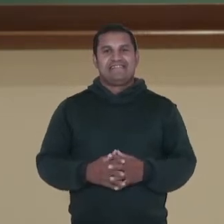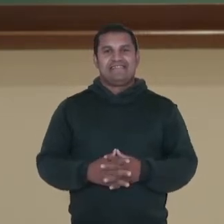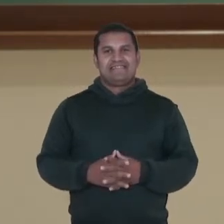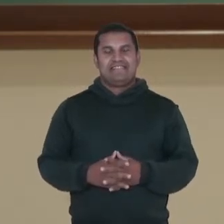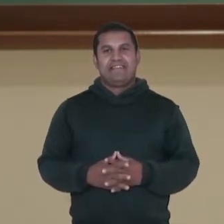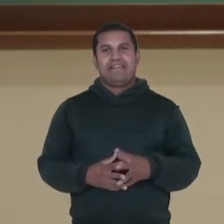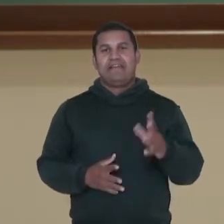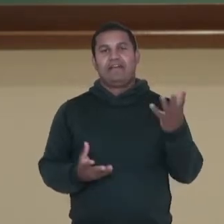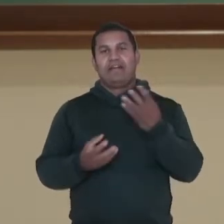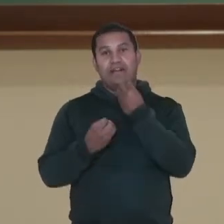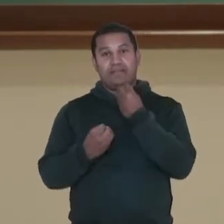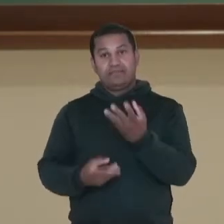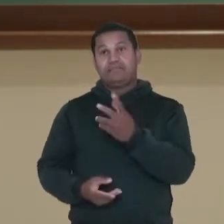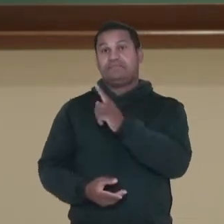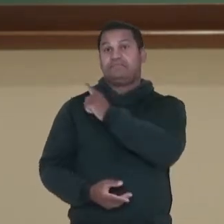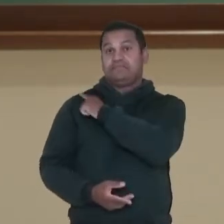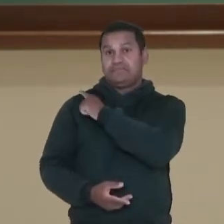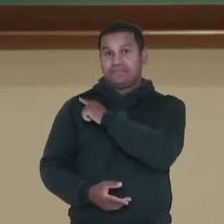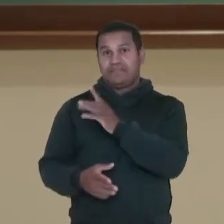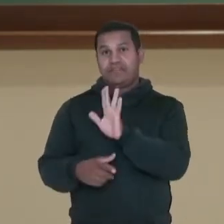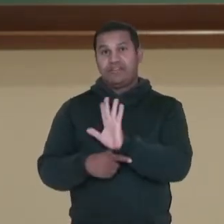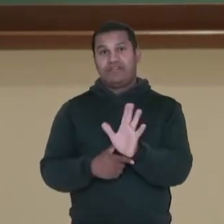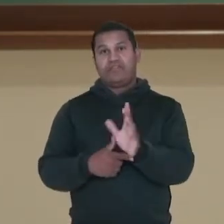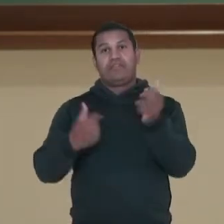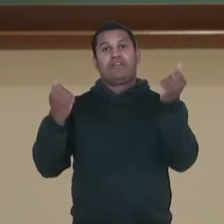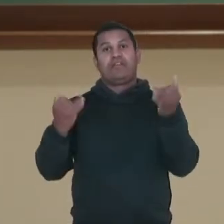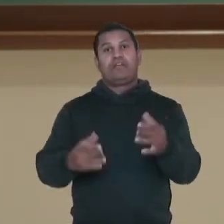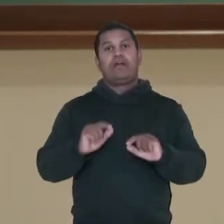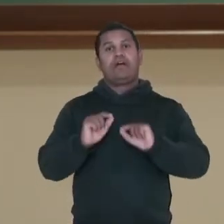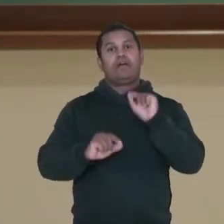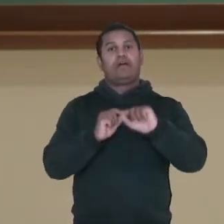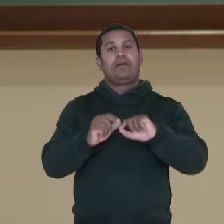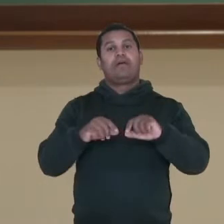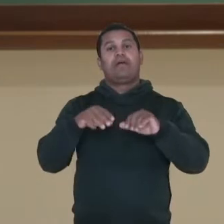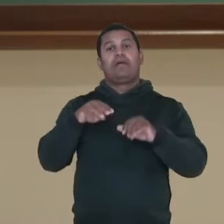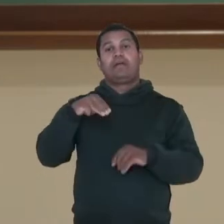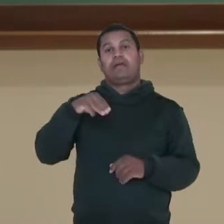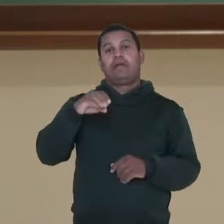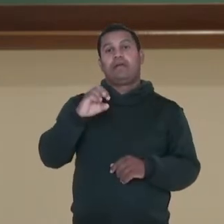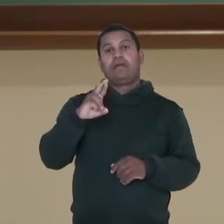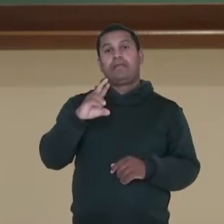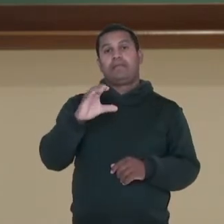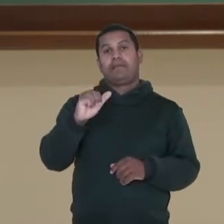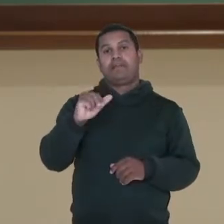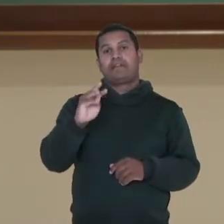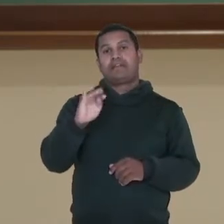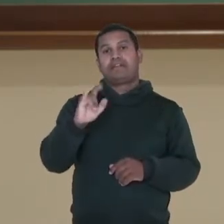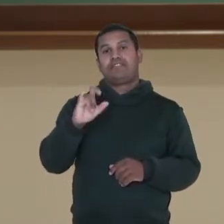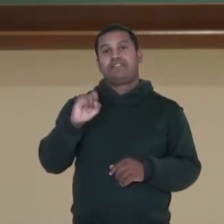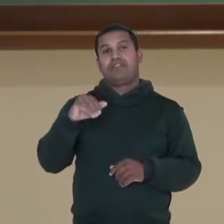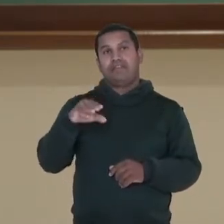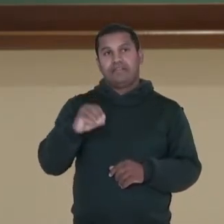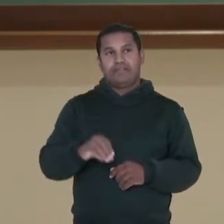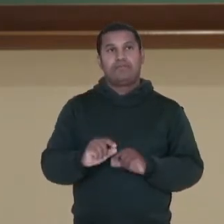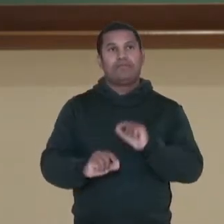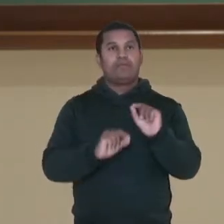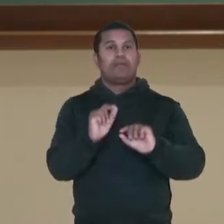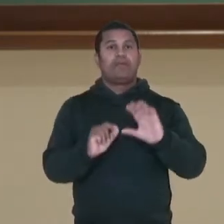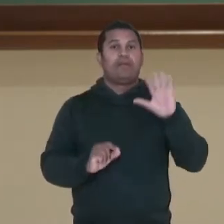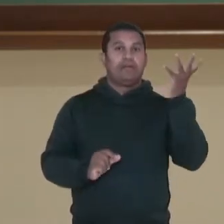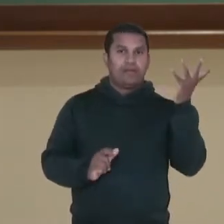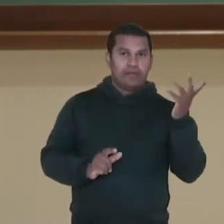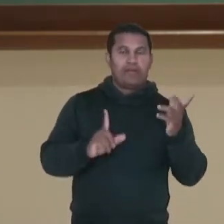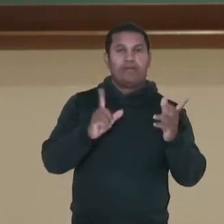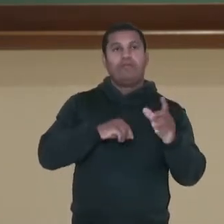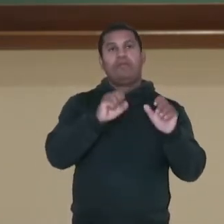Olá, sétimos anos. Nesse vídeo nós vamos falar sobre o mercantilismo. O que foi o mercantilismo, né? Então veja, foi um